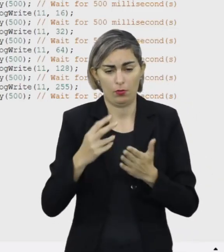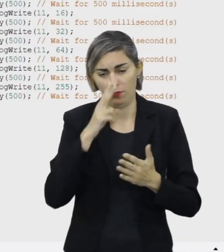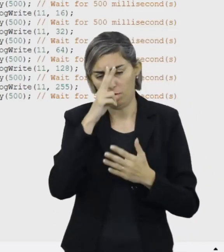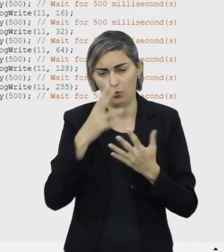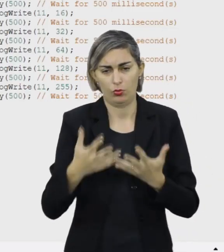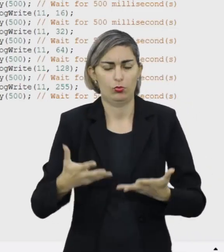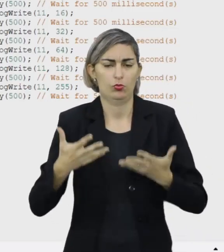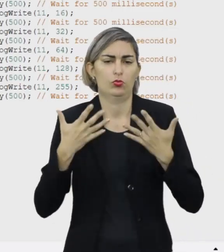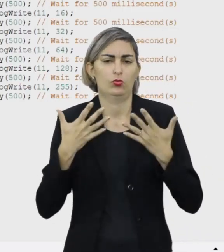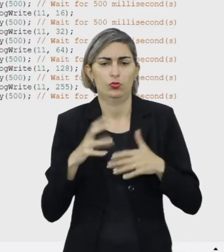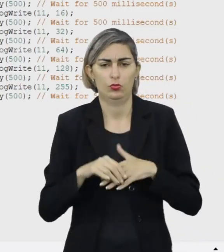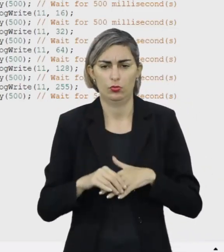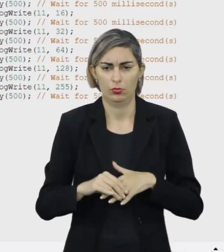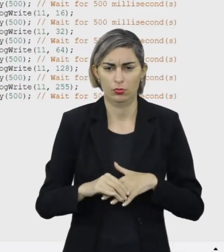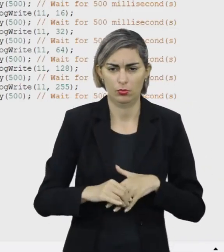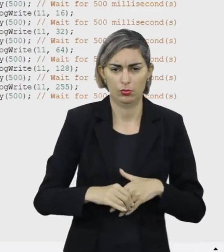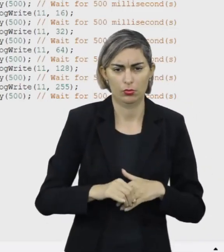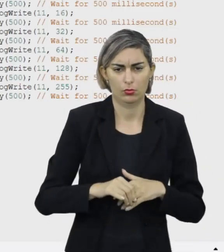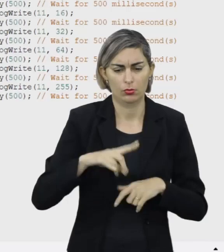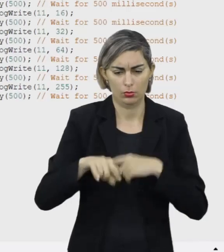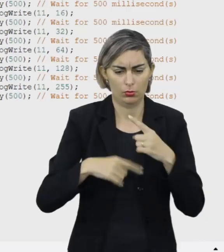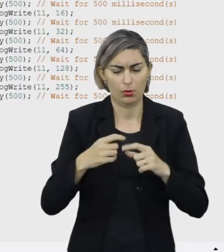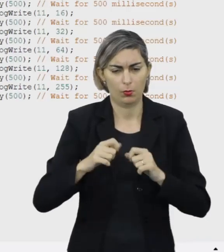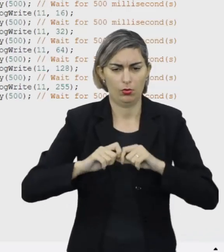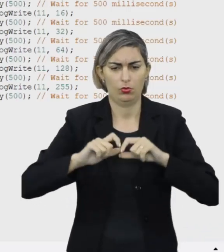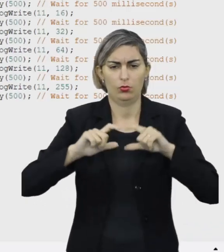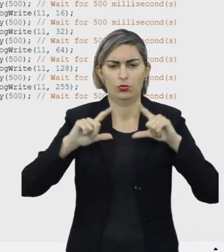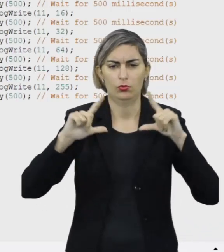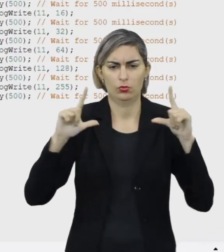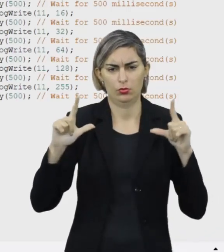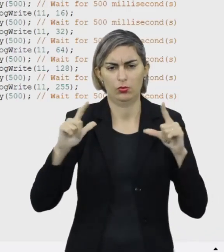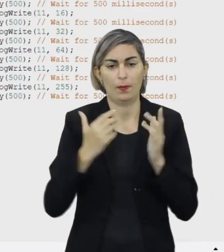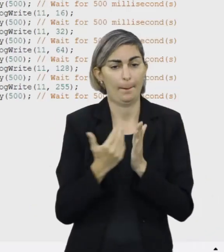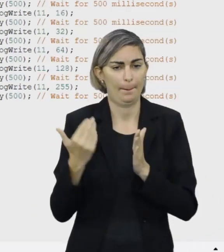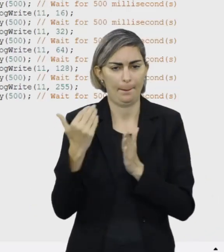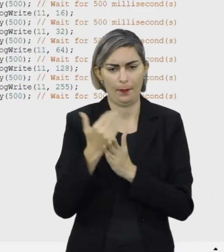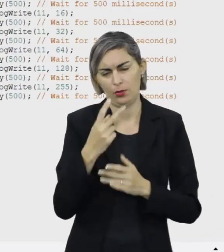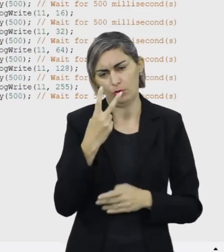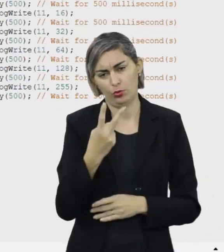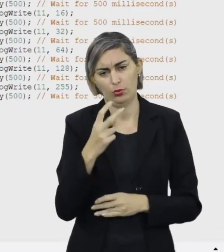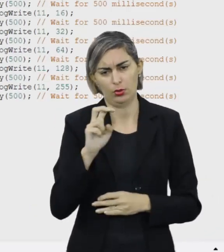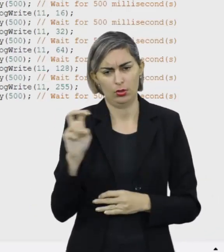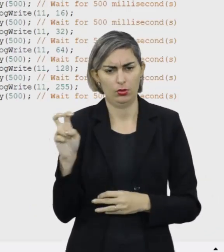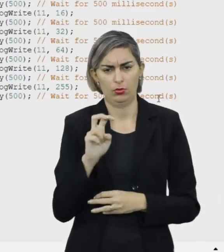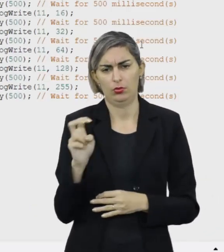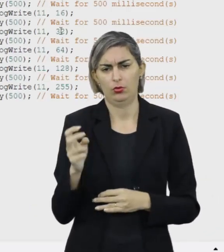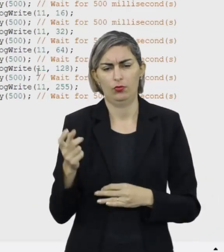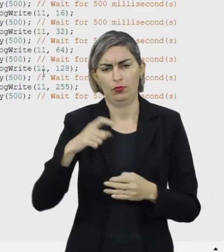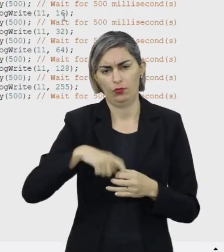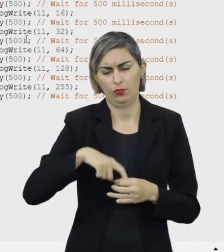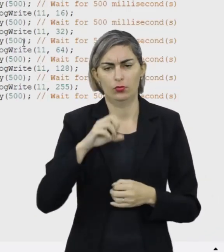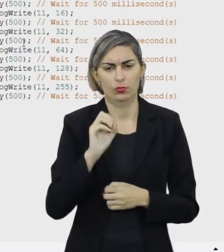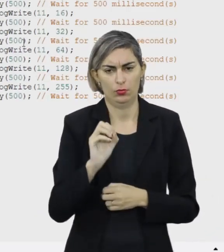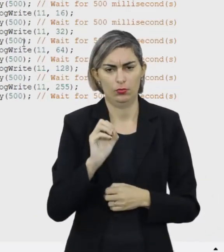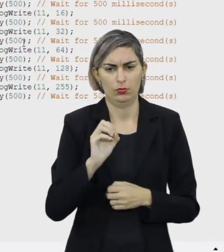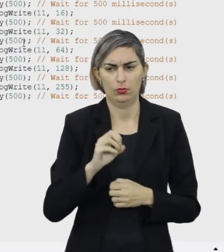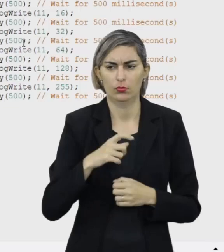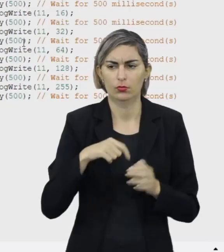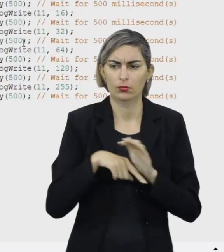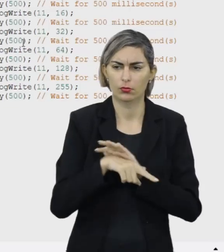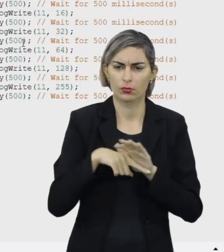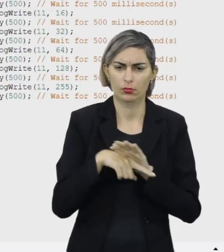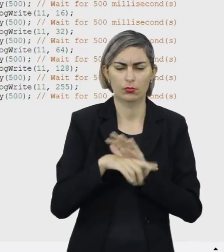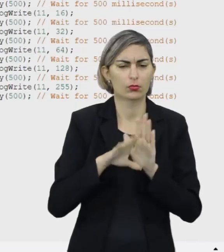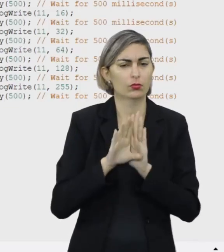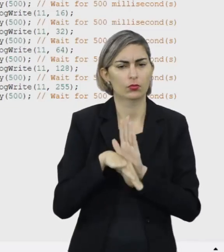500 milissegundos, um pouquinho mais. Depois vai aumentando a intensidade até chegar no máximo, que é 255, aí volta para o 0. Analisando aqui